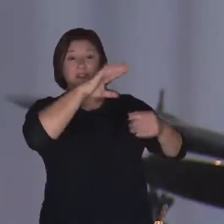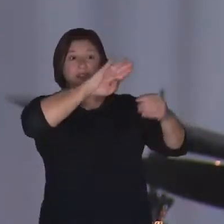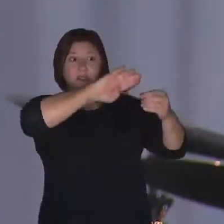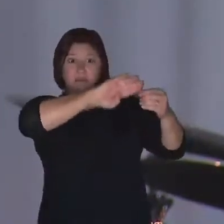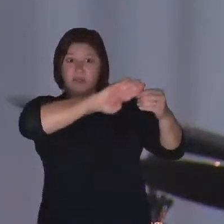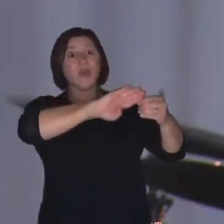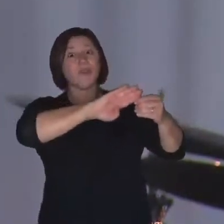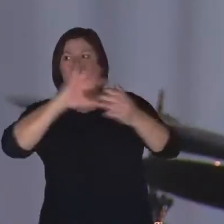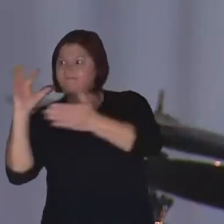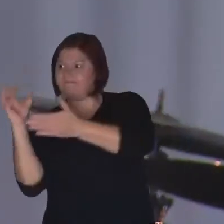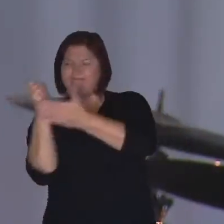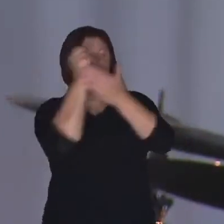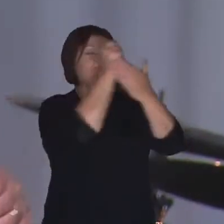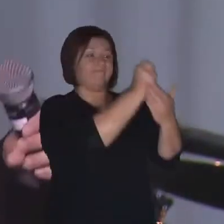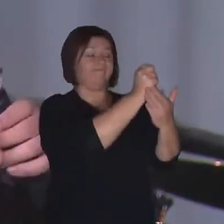Senhor em favor dela.